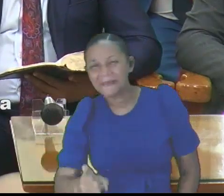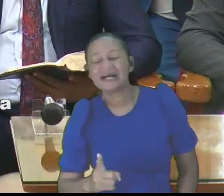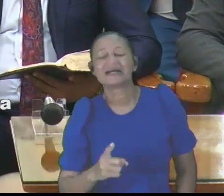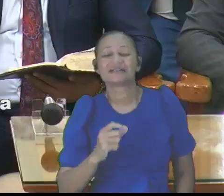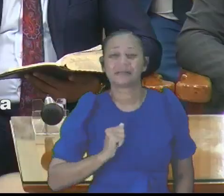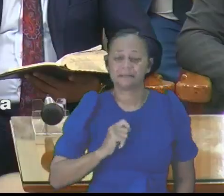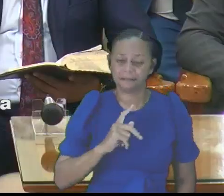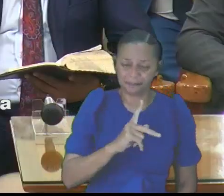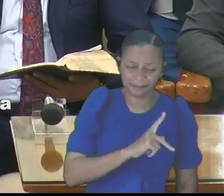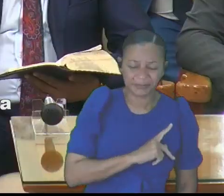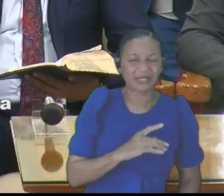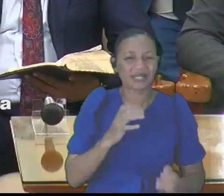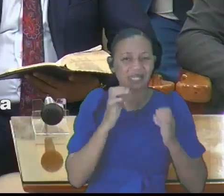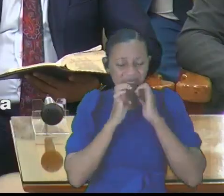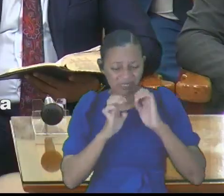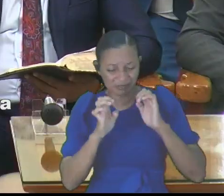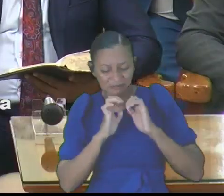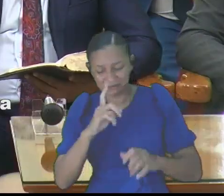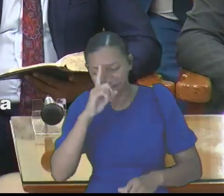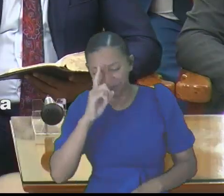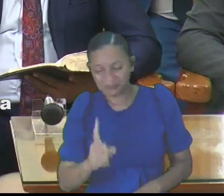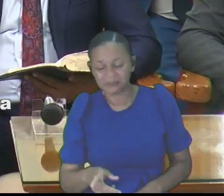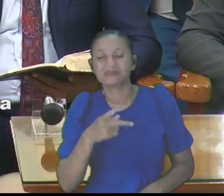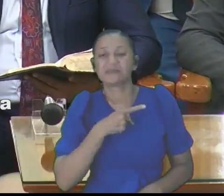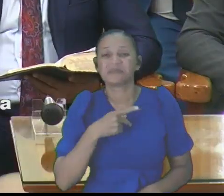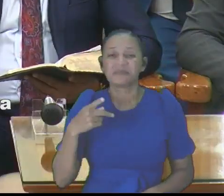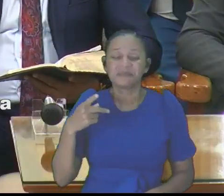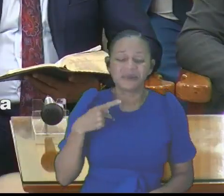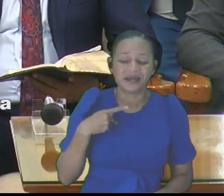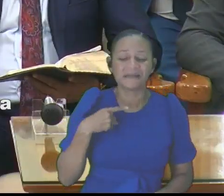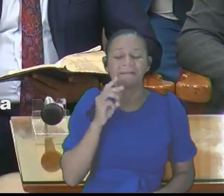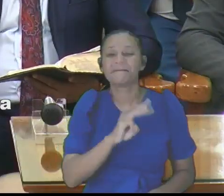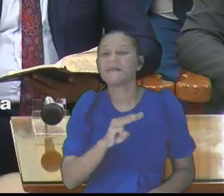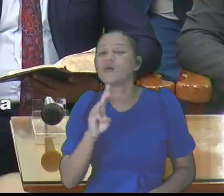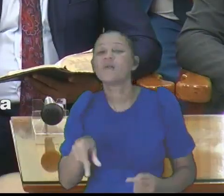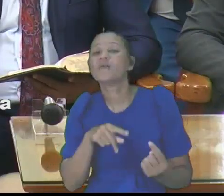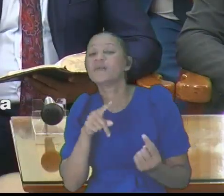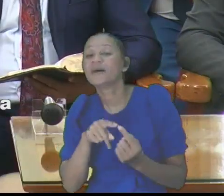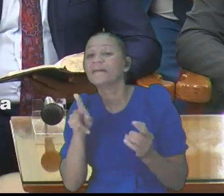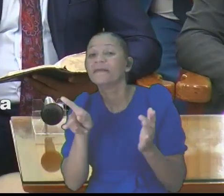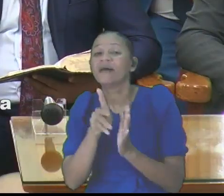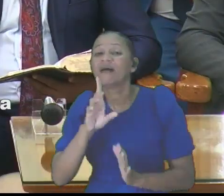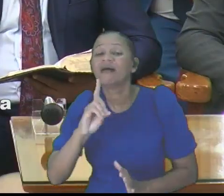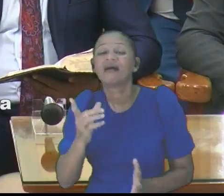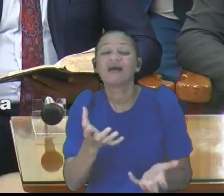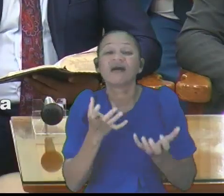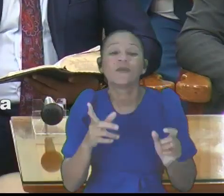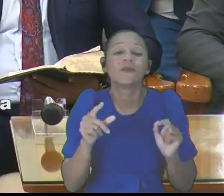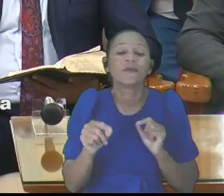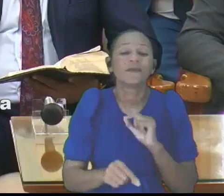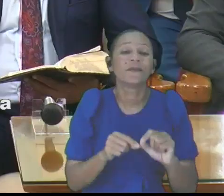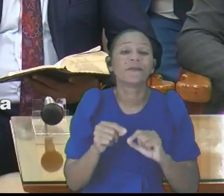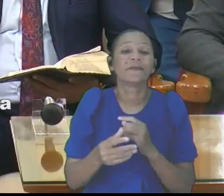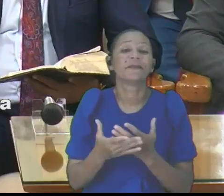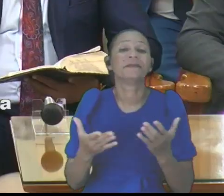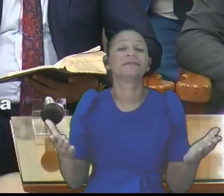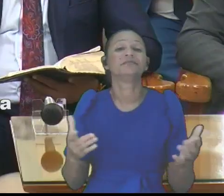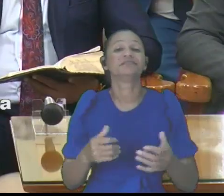manda evangelista, manda pastor e manda mestre, qual é o objetivo de Deus? Querendo o que, irmãos amados?